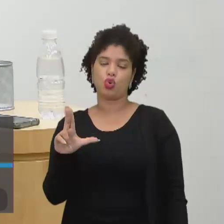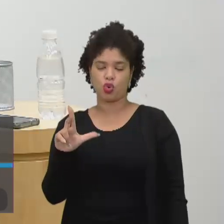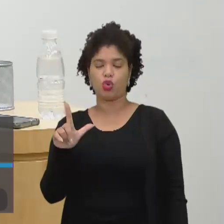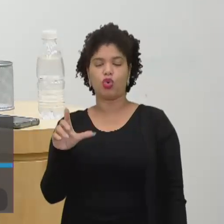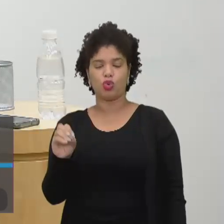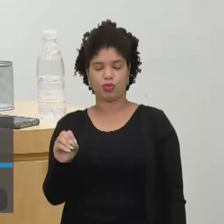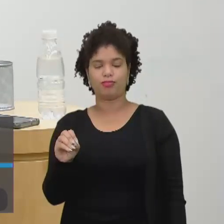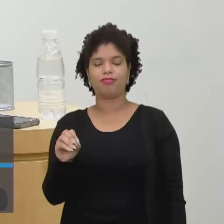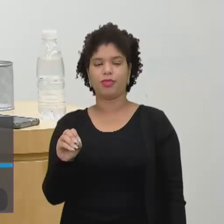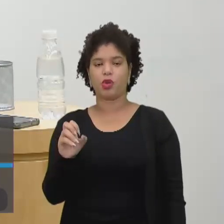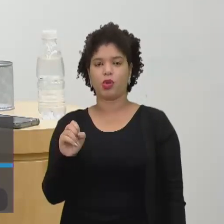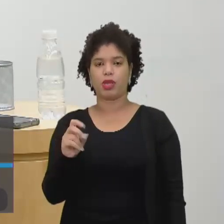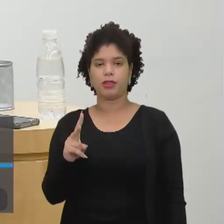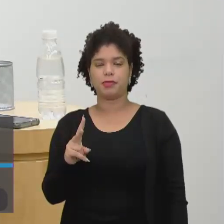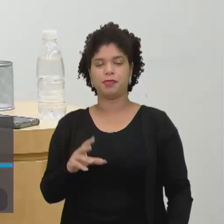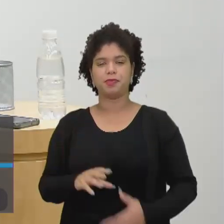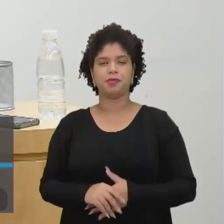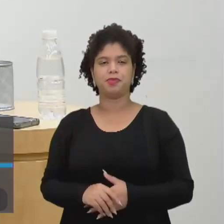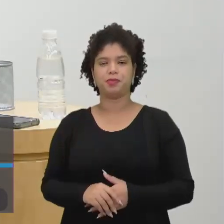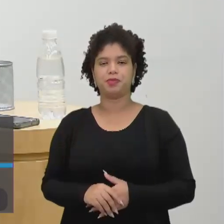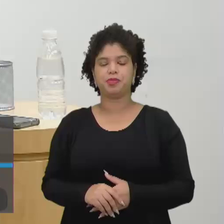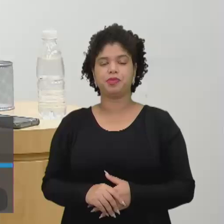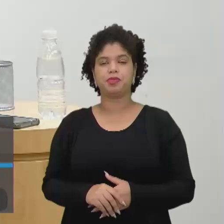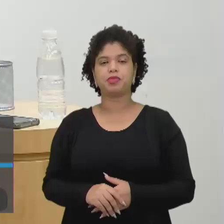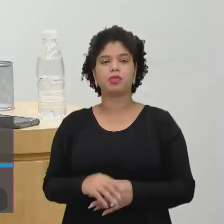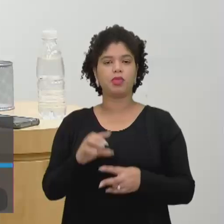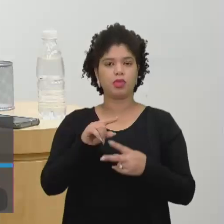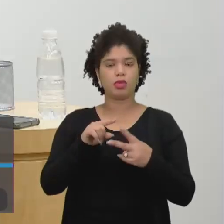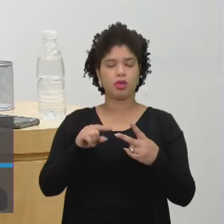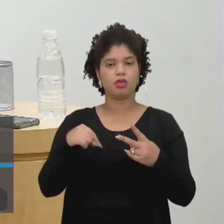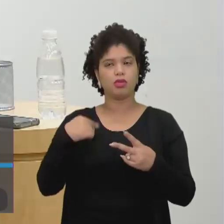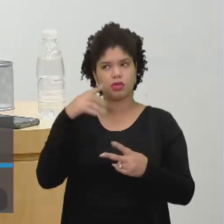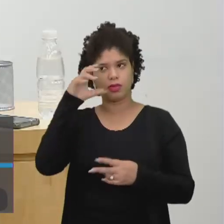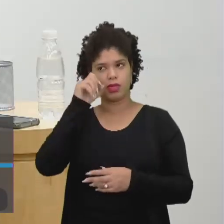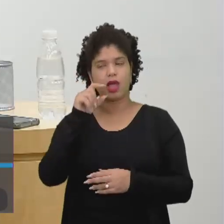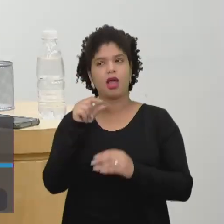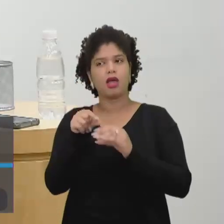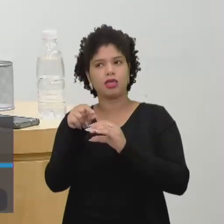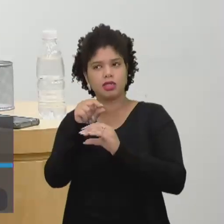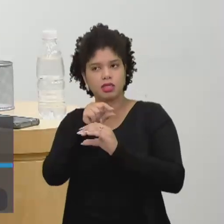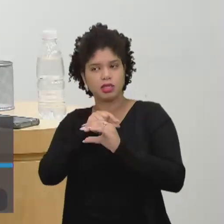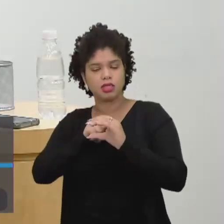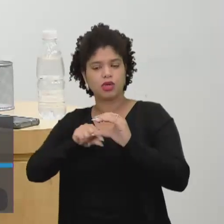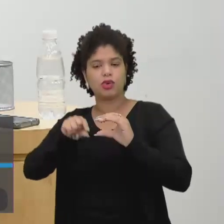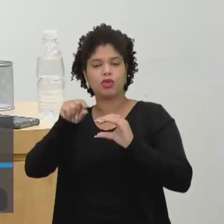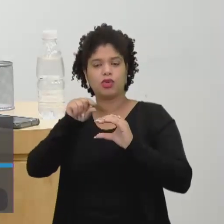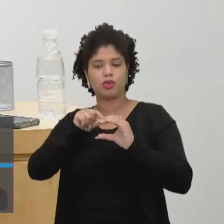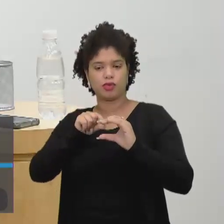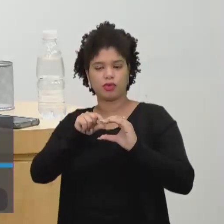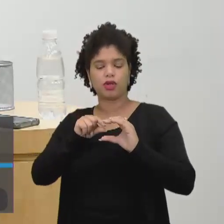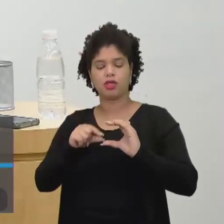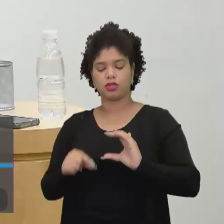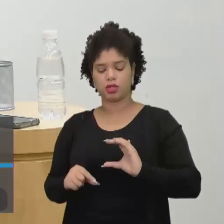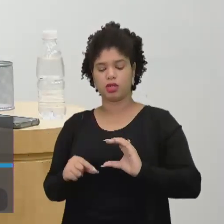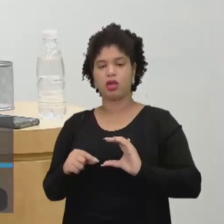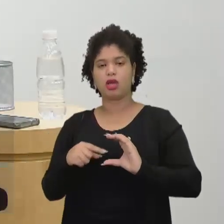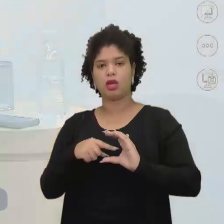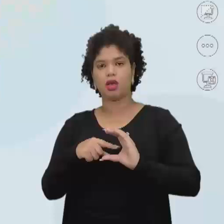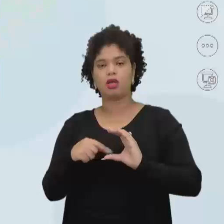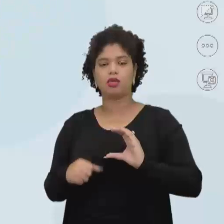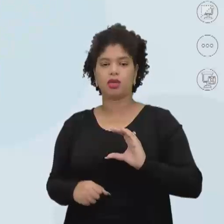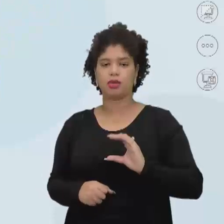tem essa região interna. Tá bom? Falou em circunferência, falou em círculo, você tem que lembrar sempre que tem diâmetro e raio. Então, ó, vem